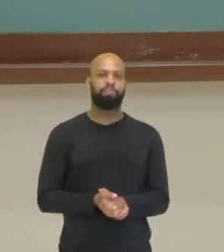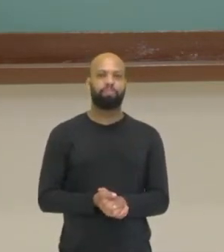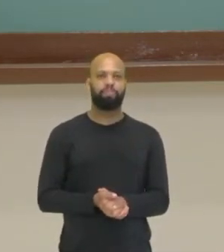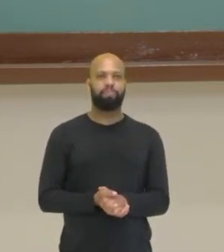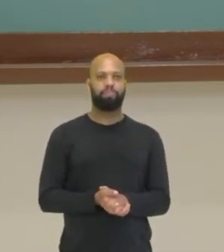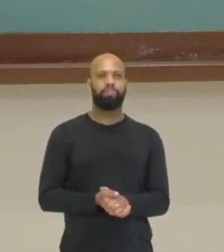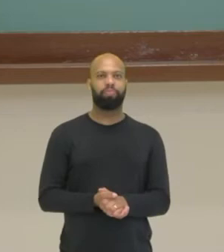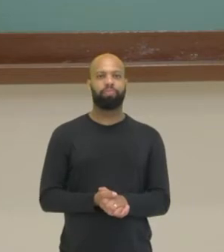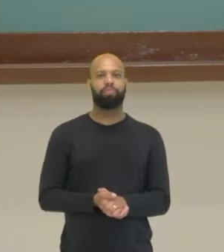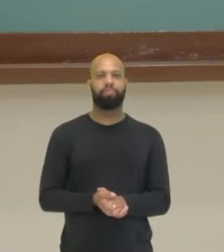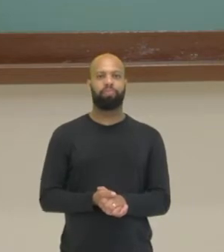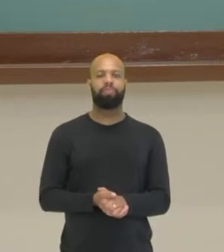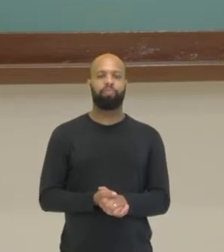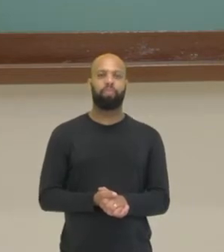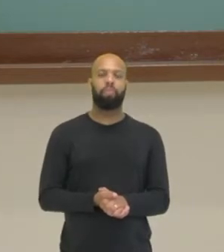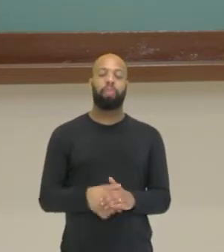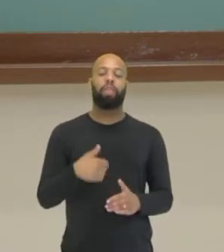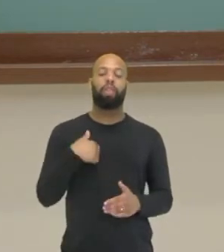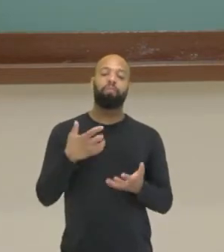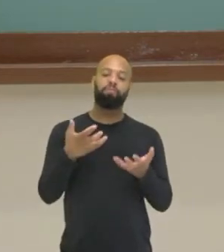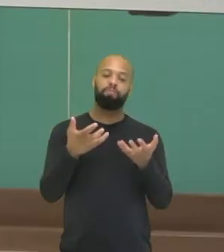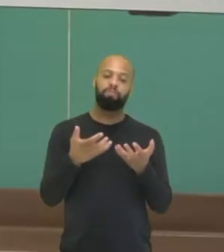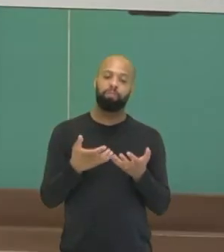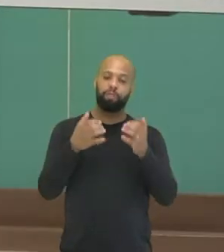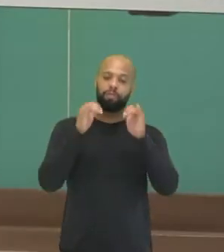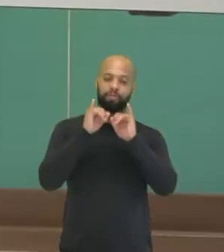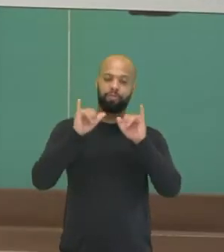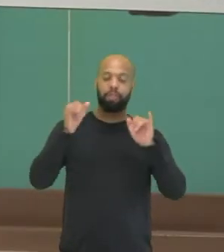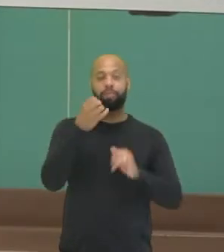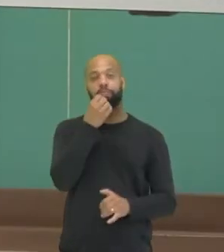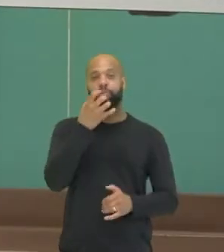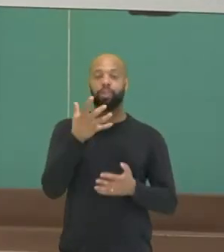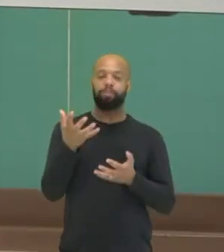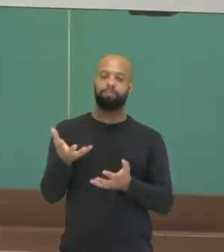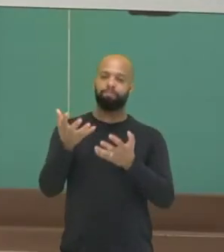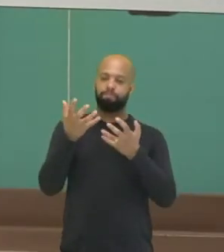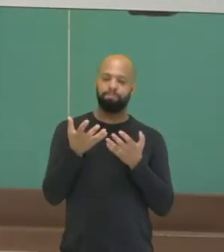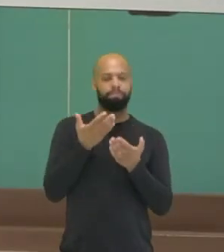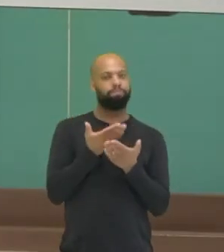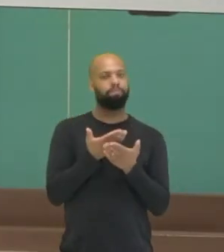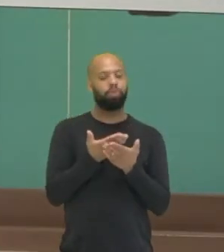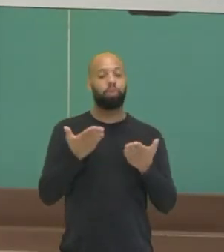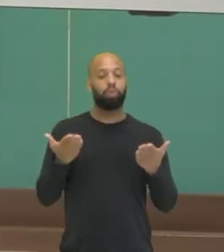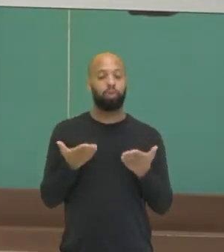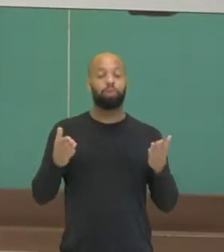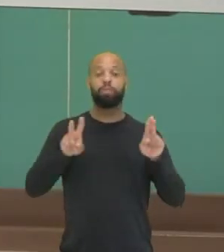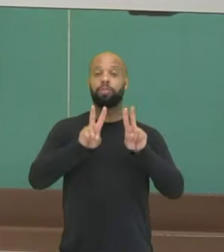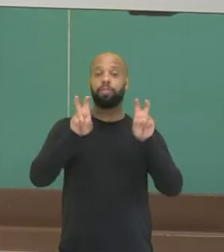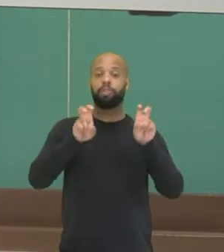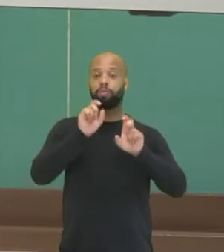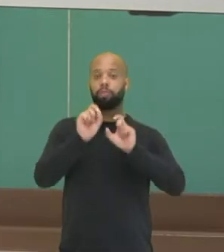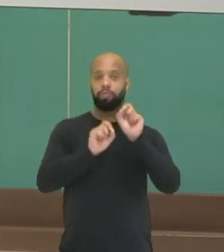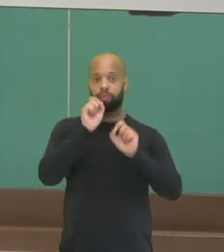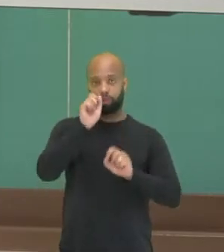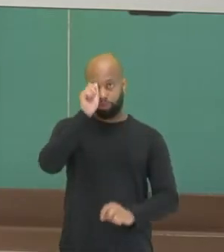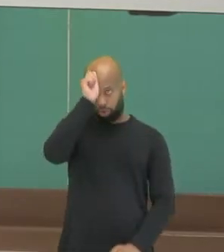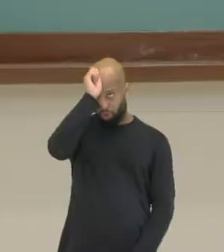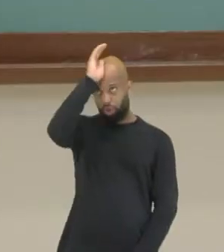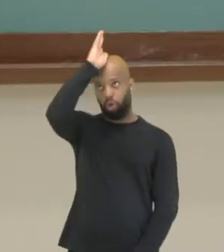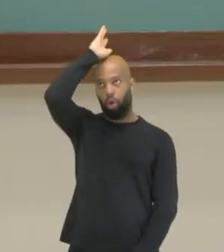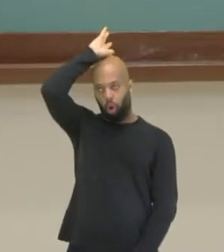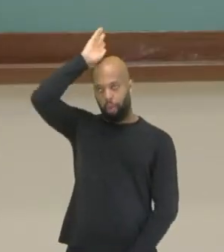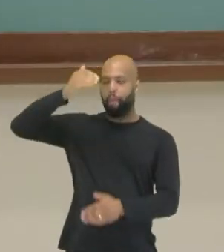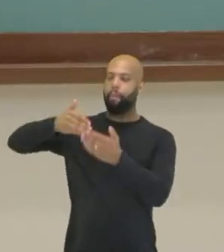aula. Em nome da Secretaria da Educação do Estado do Paraná, sejam todos bem-vindos para esta aula, tema Roma Antiga.